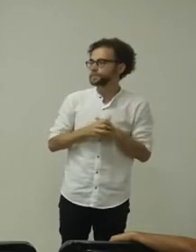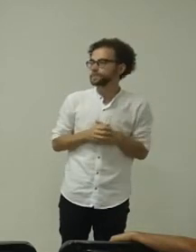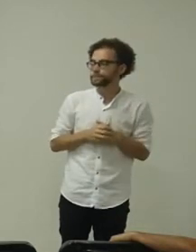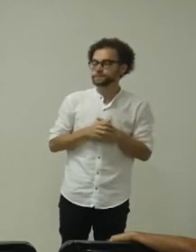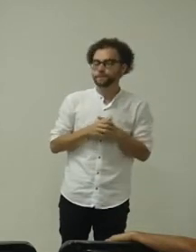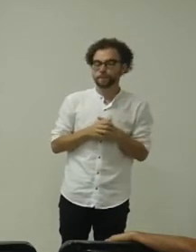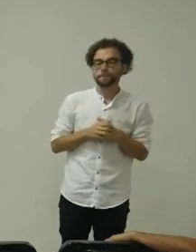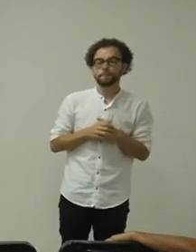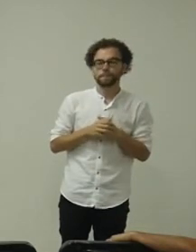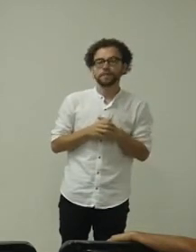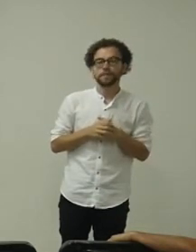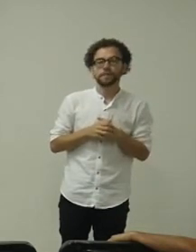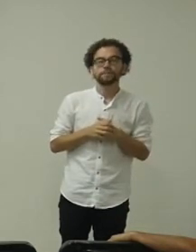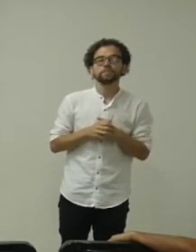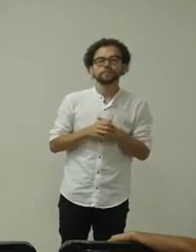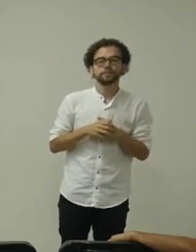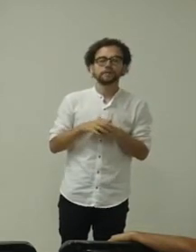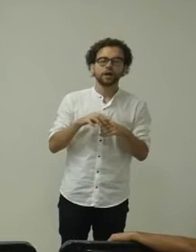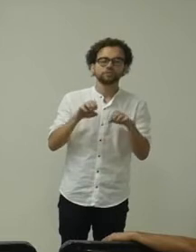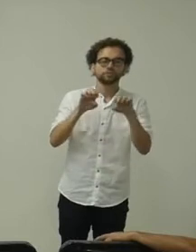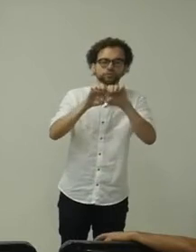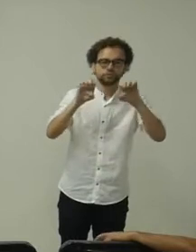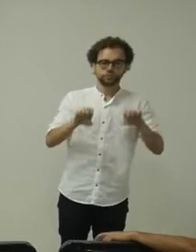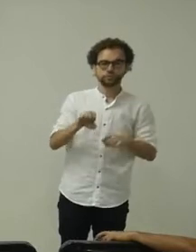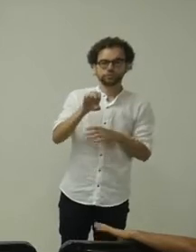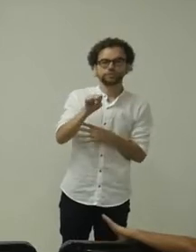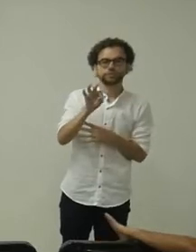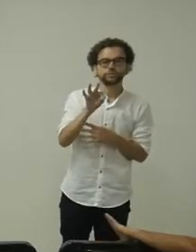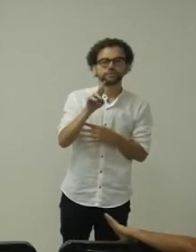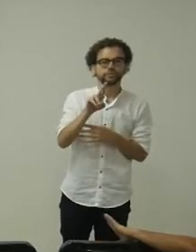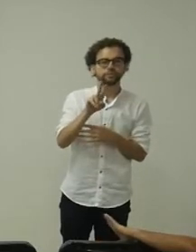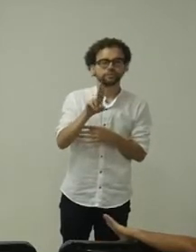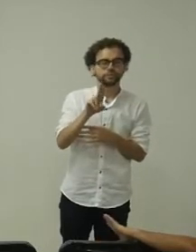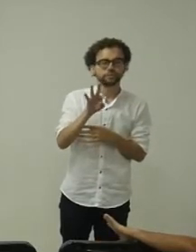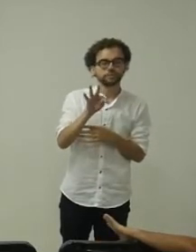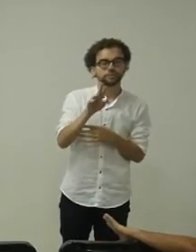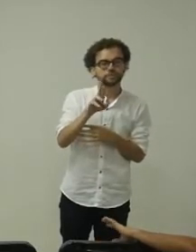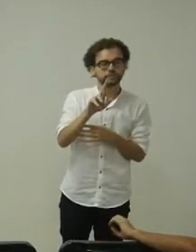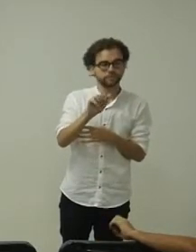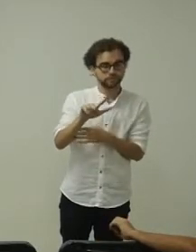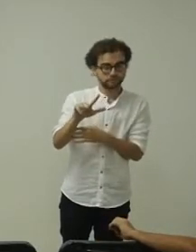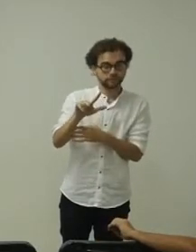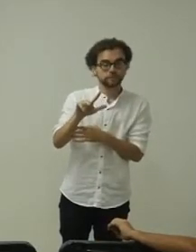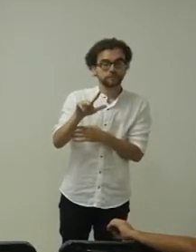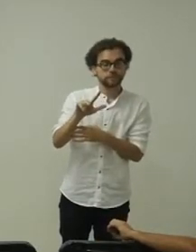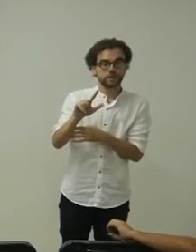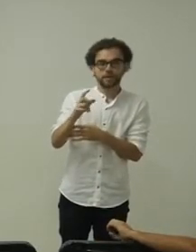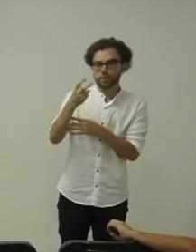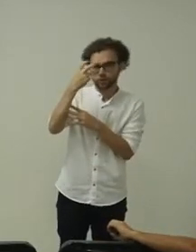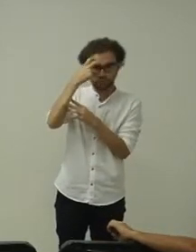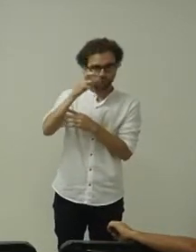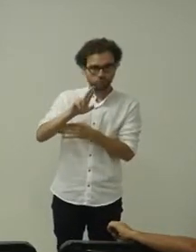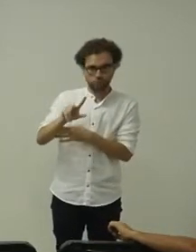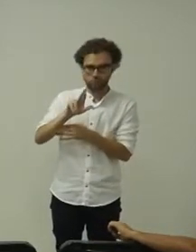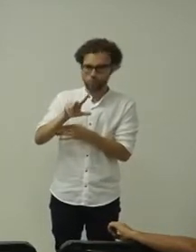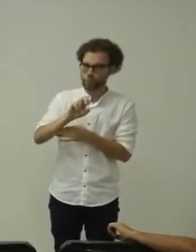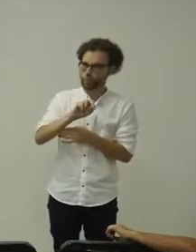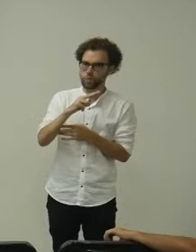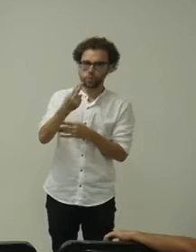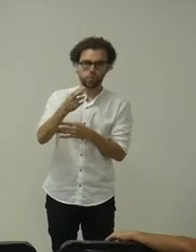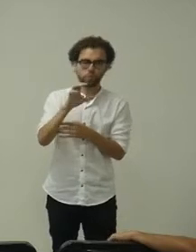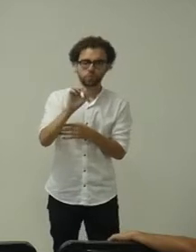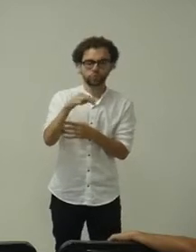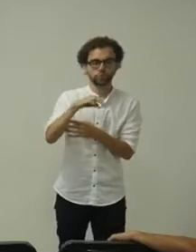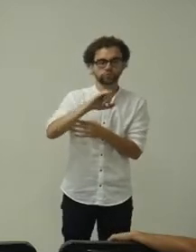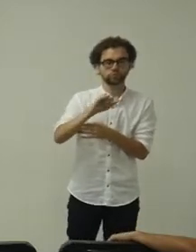que é a que é estrutural, né? Que a violência é estrutural na cultura, não cultural ou